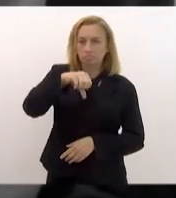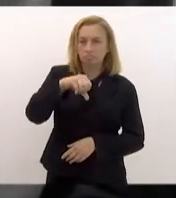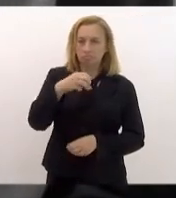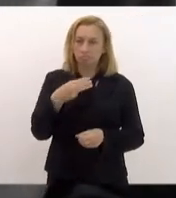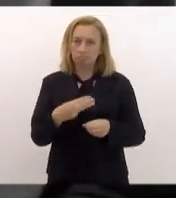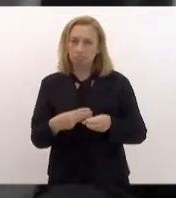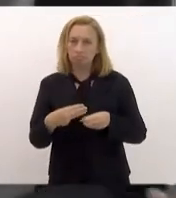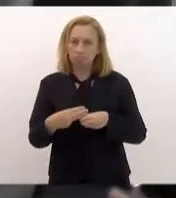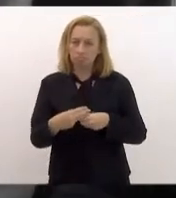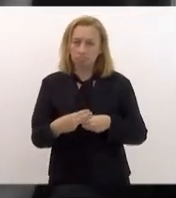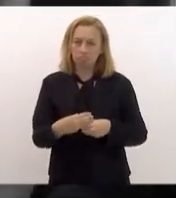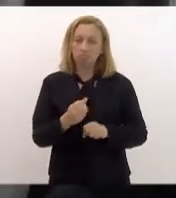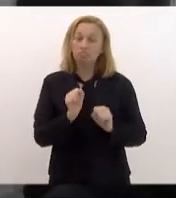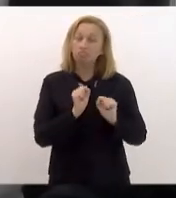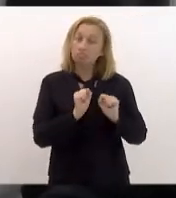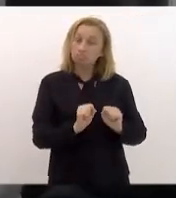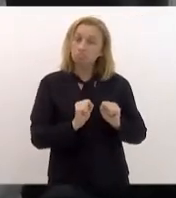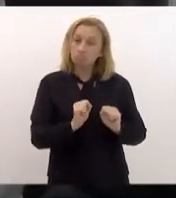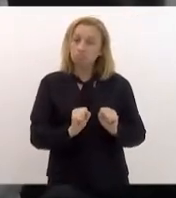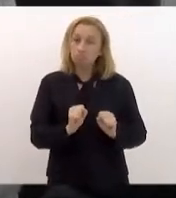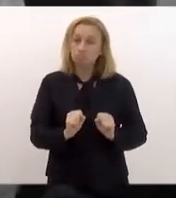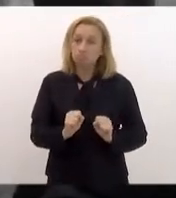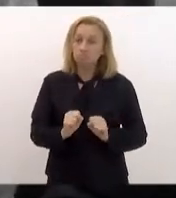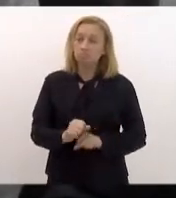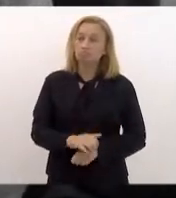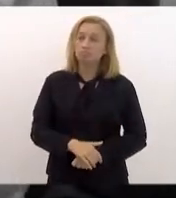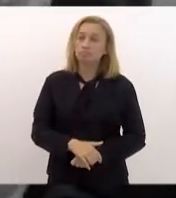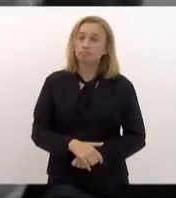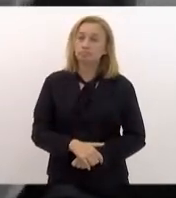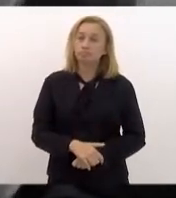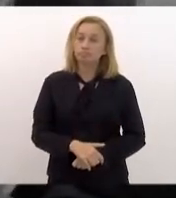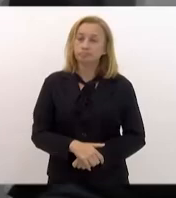Municípios esses que poderão ser...